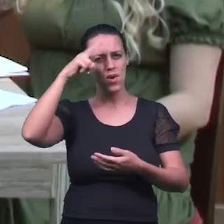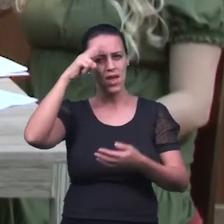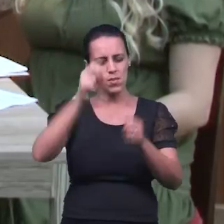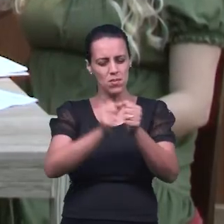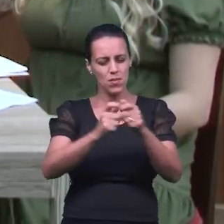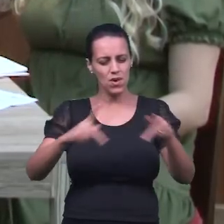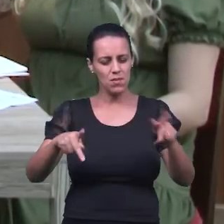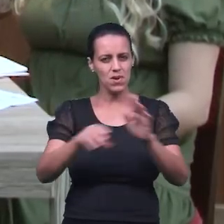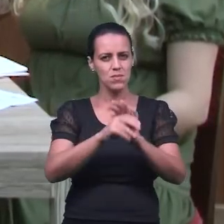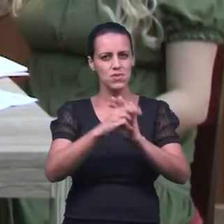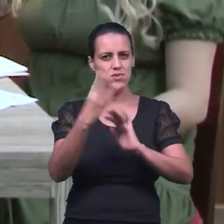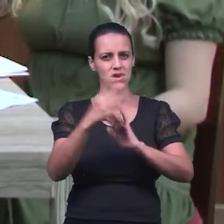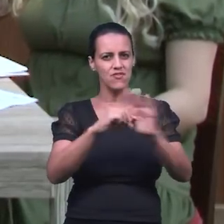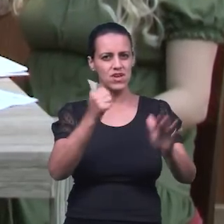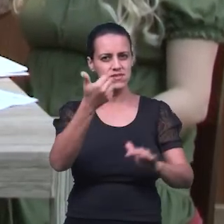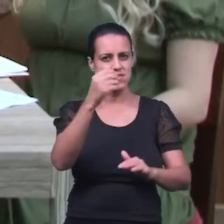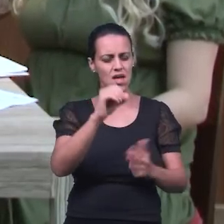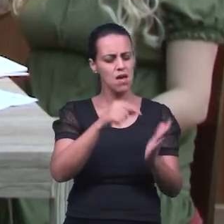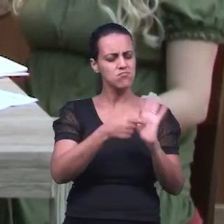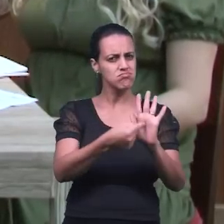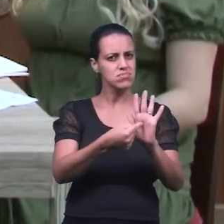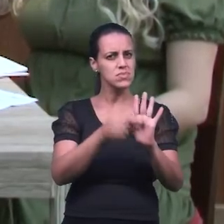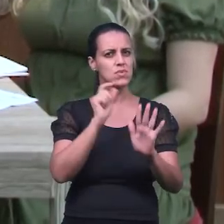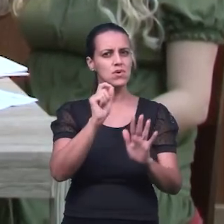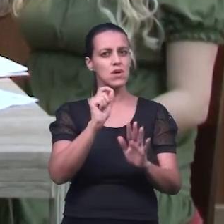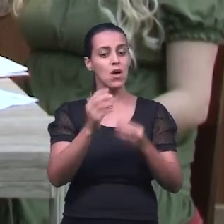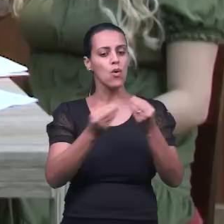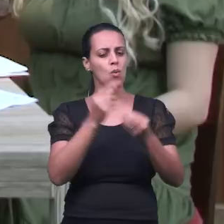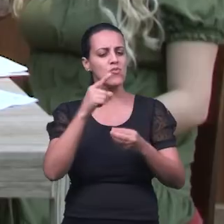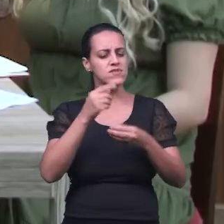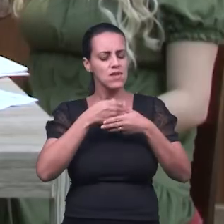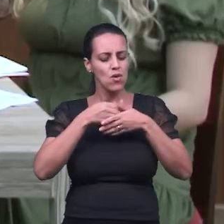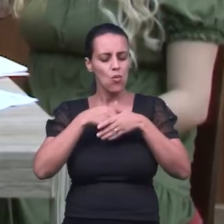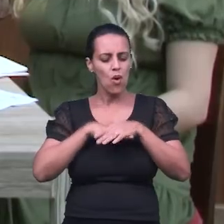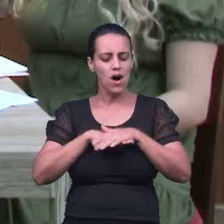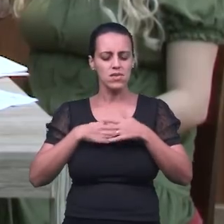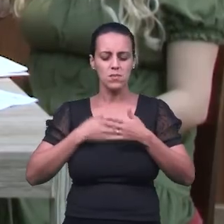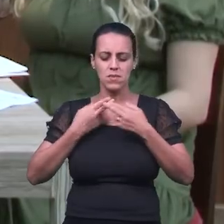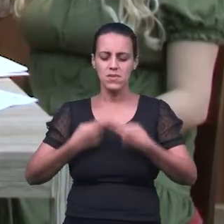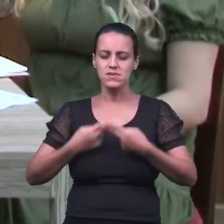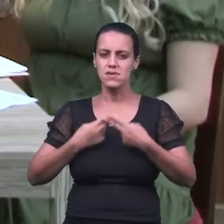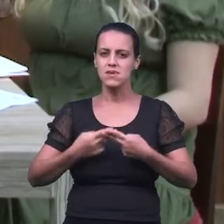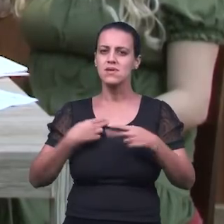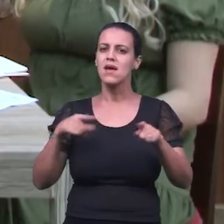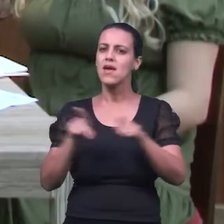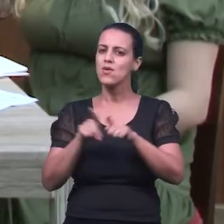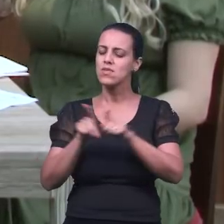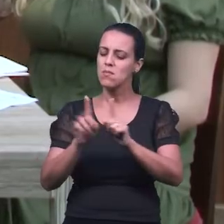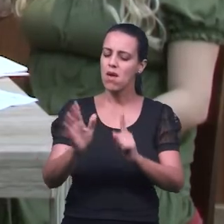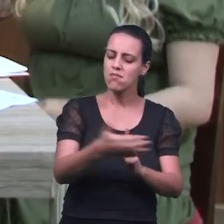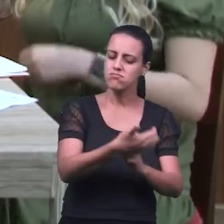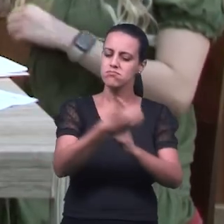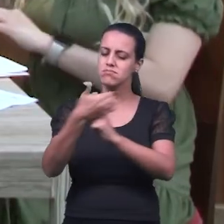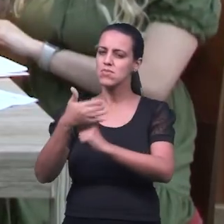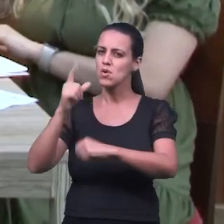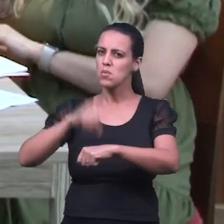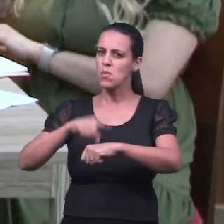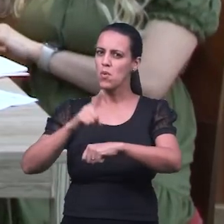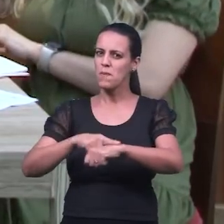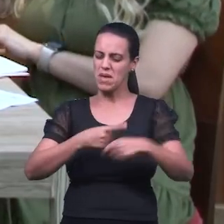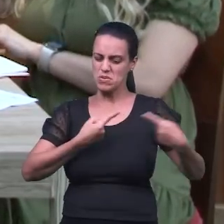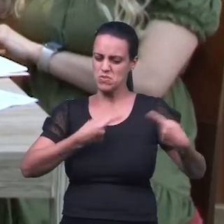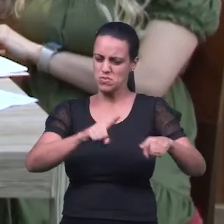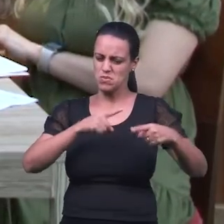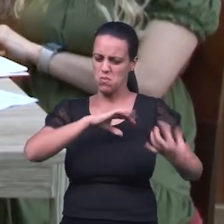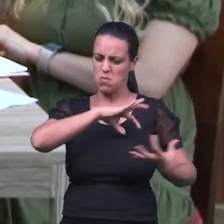Apocalipse, capítulo 3, verso 10, que diz: "Como guardaste a palavra da minha paciência, também eu te guardarei da hora da tentação que há de